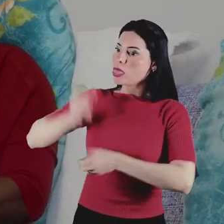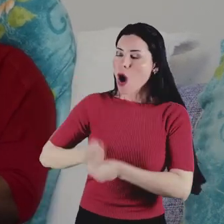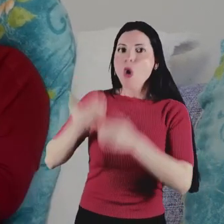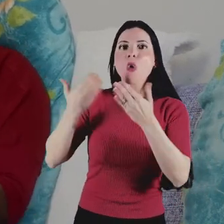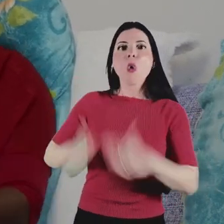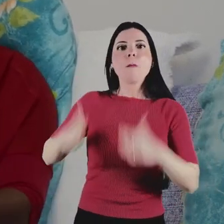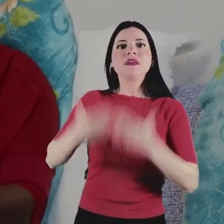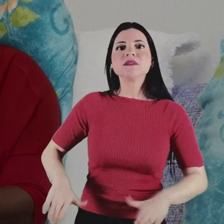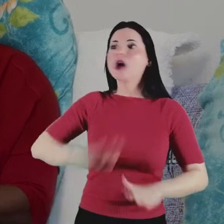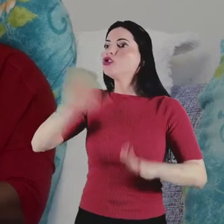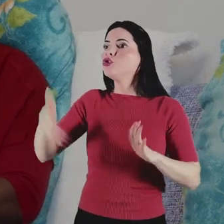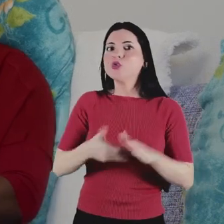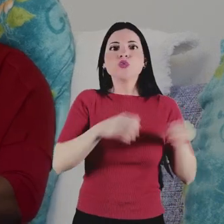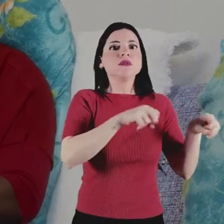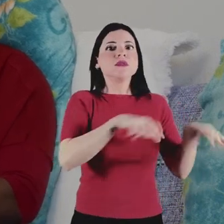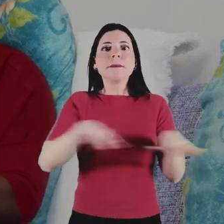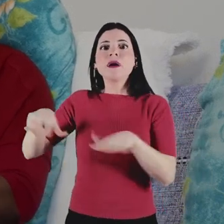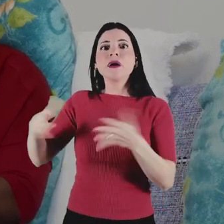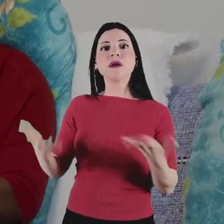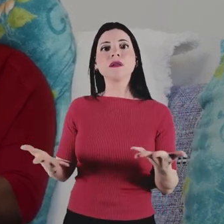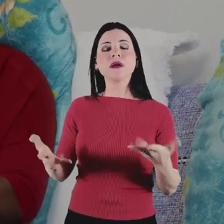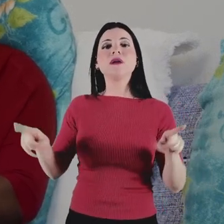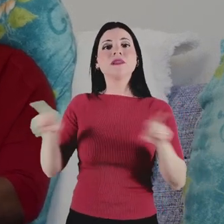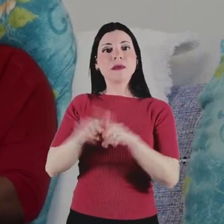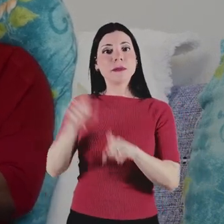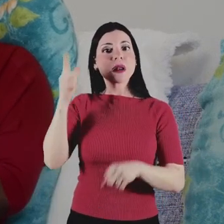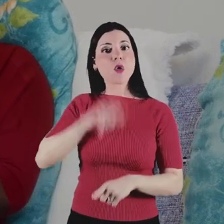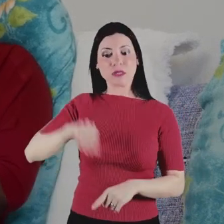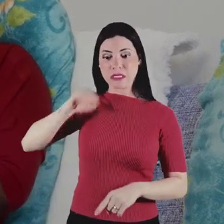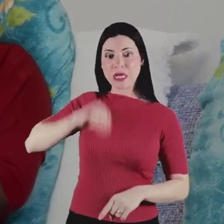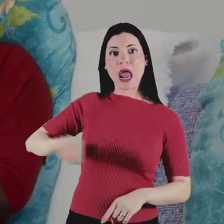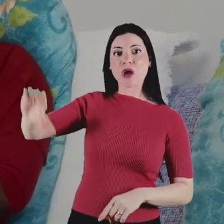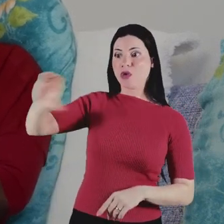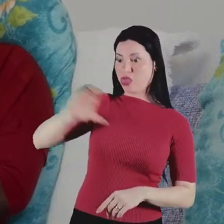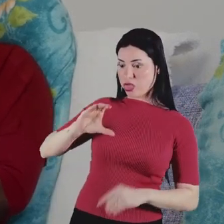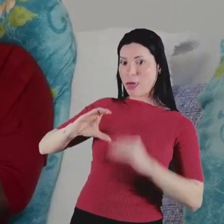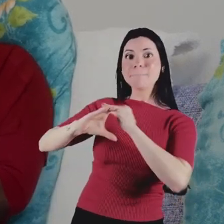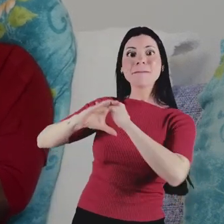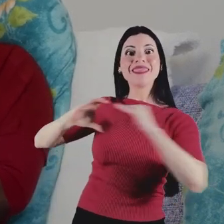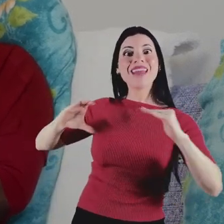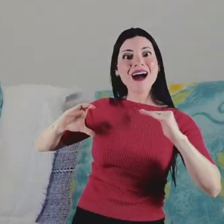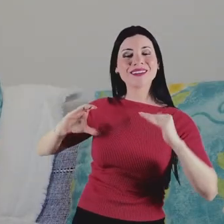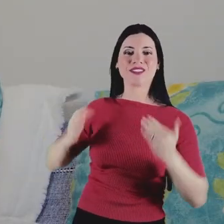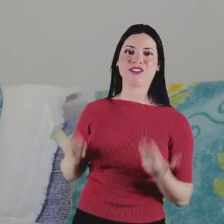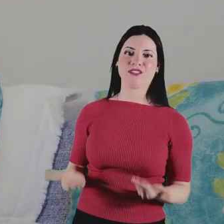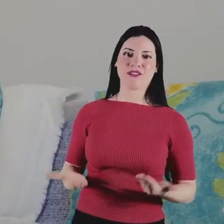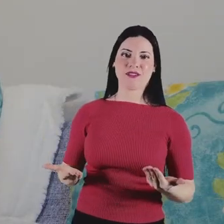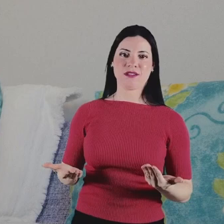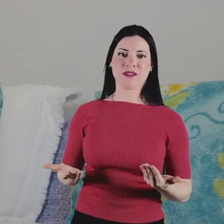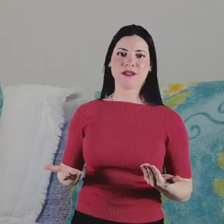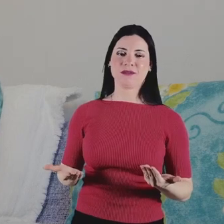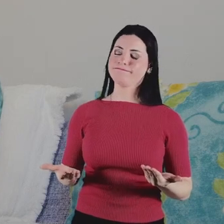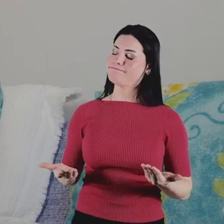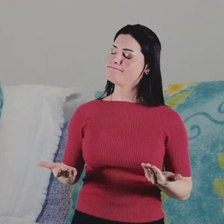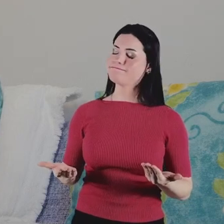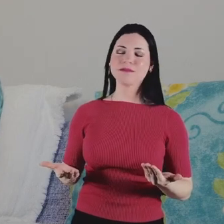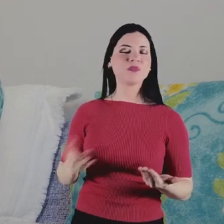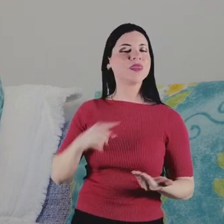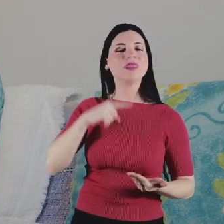fazer tudo que ela faria a semana toda. E para ganhar metade. Não se